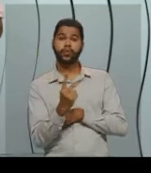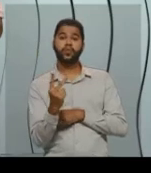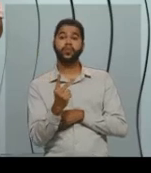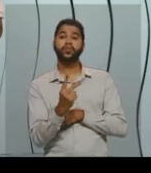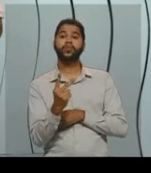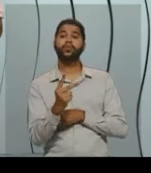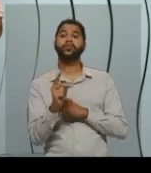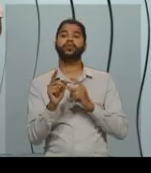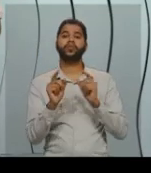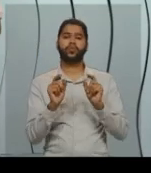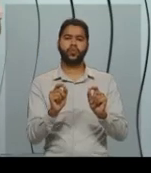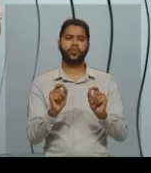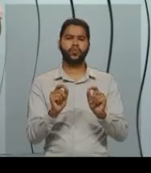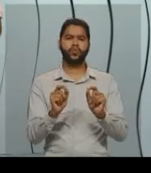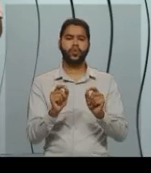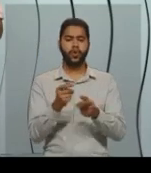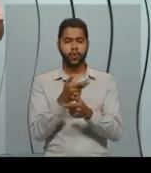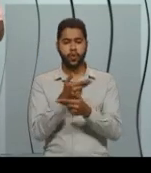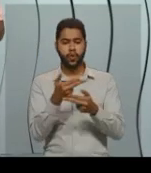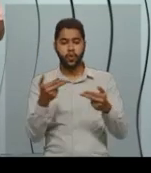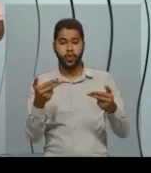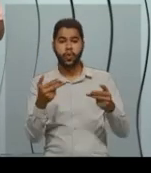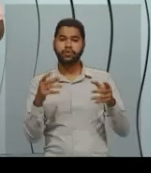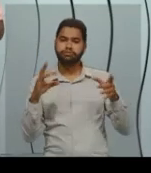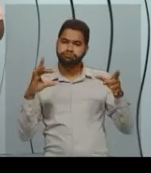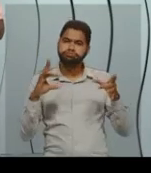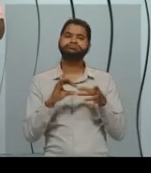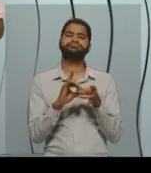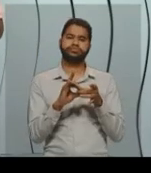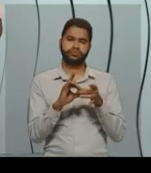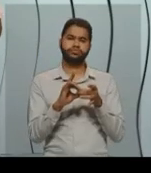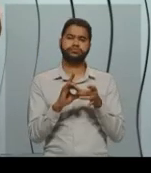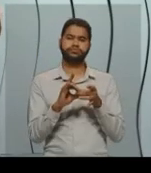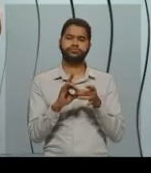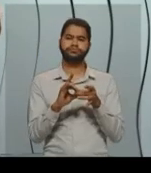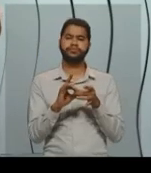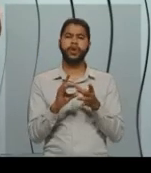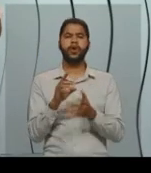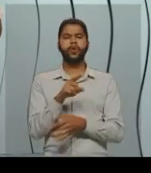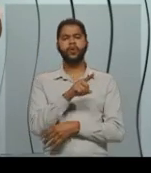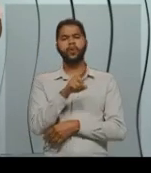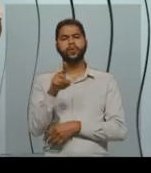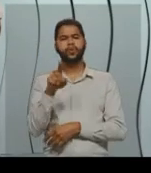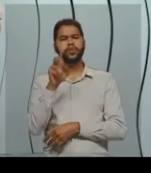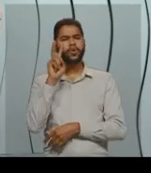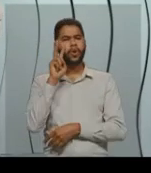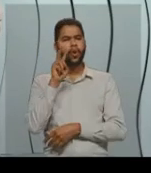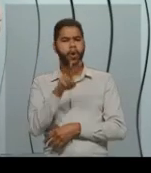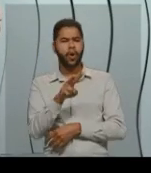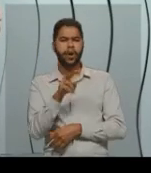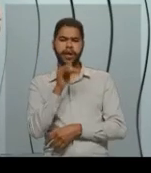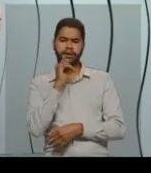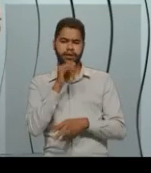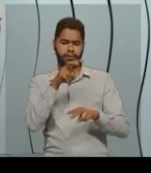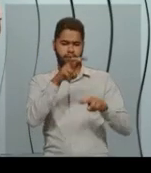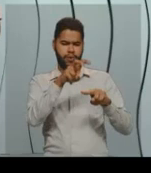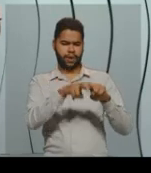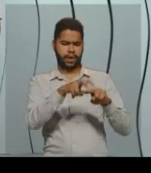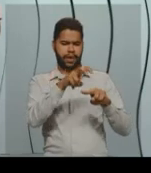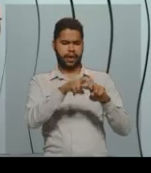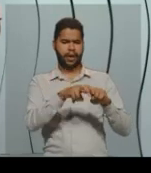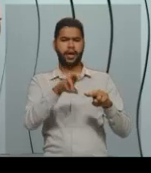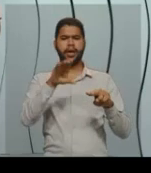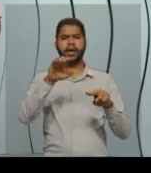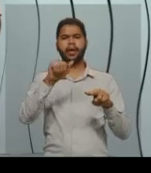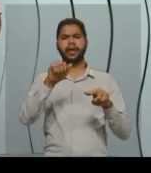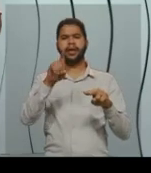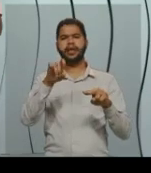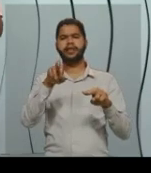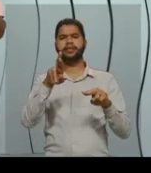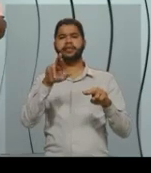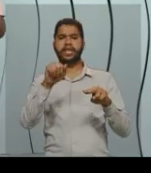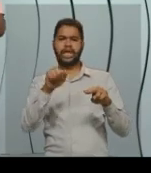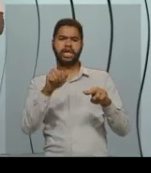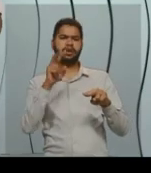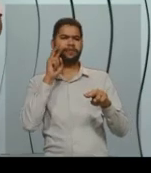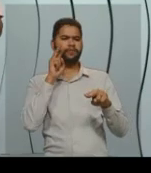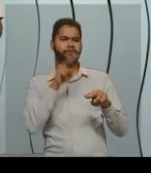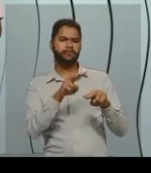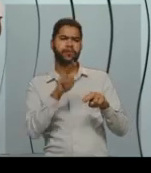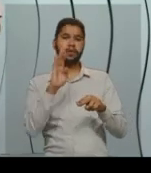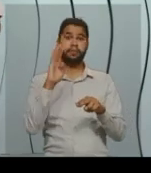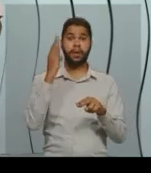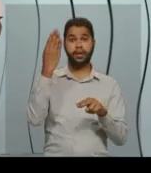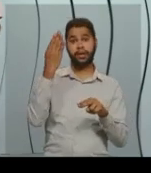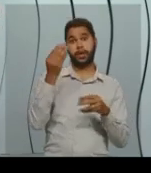duas coisas estão ligadas. Quando você olha para uma cadeira, você vê ao mesmo tempo madeira,